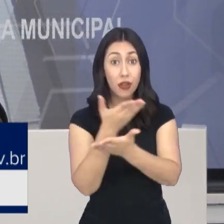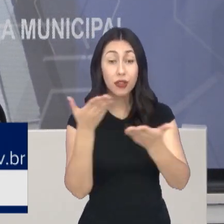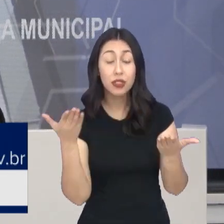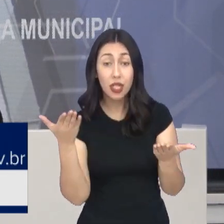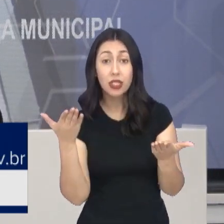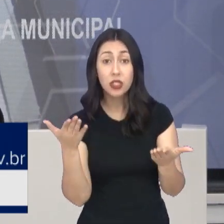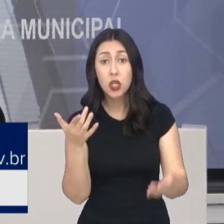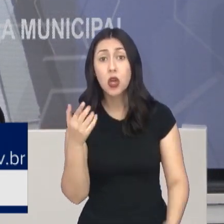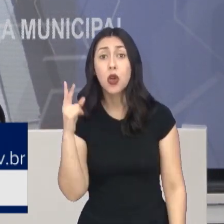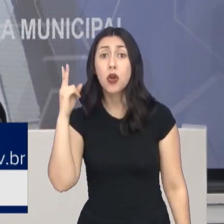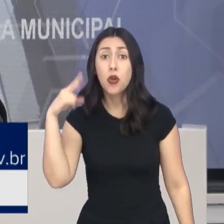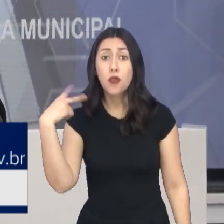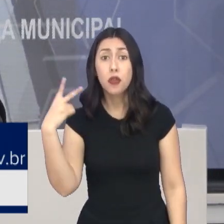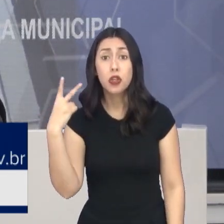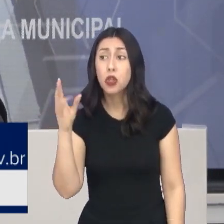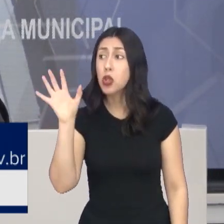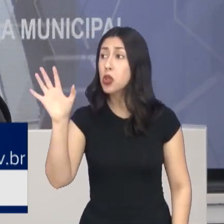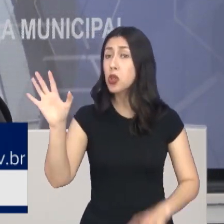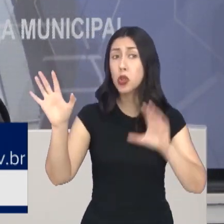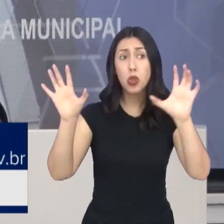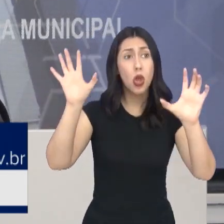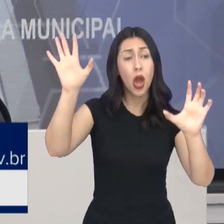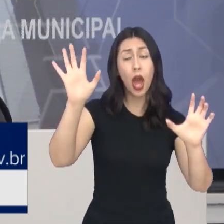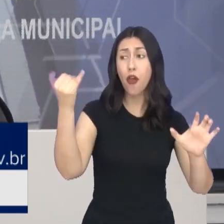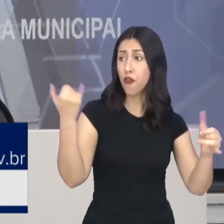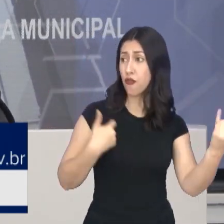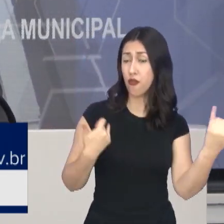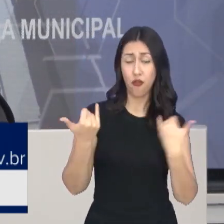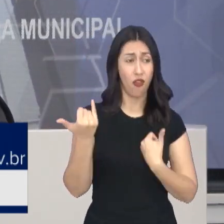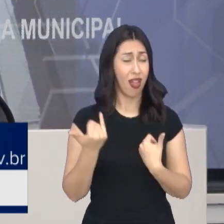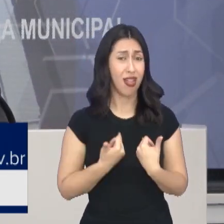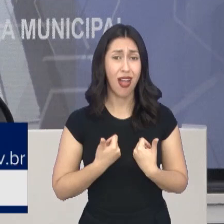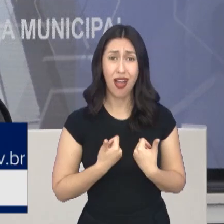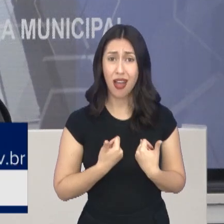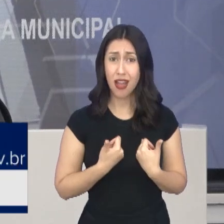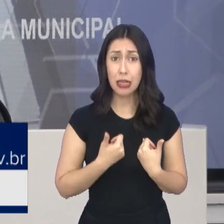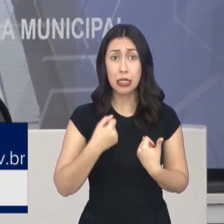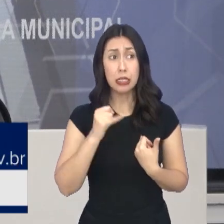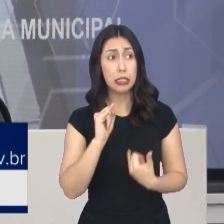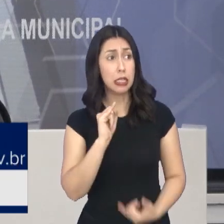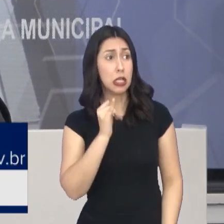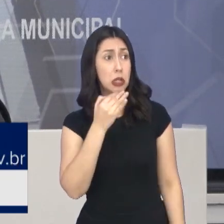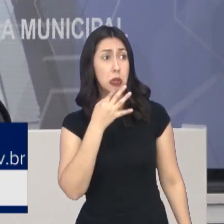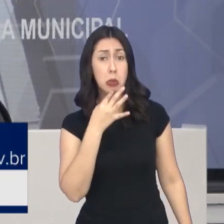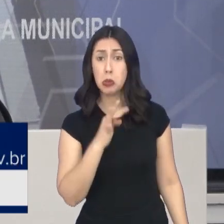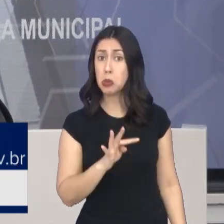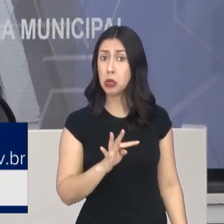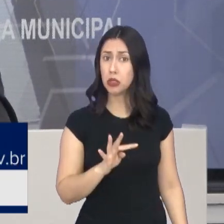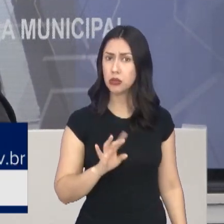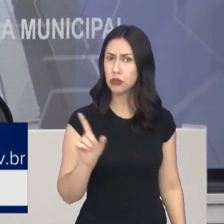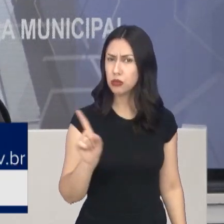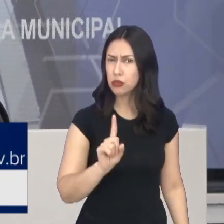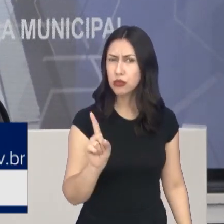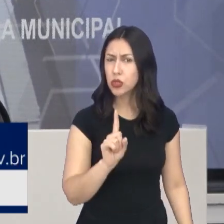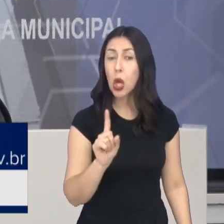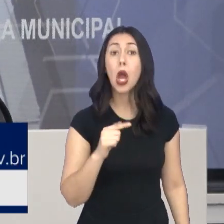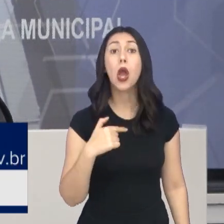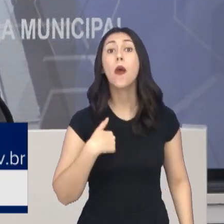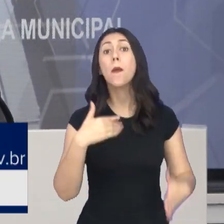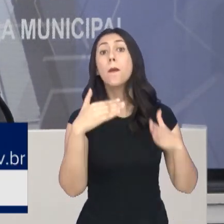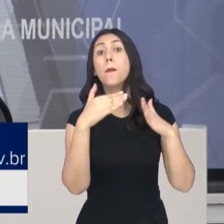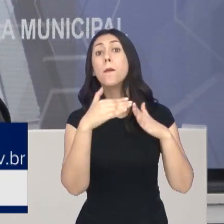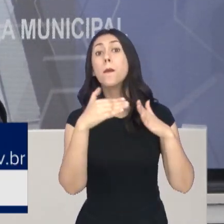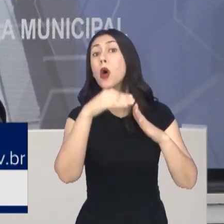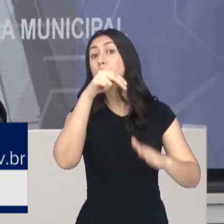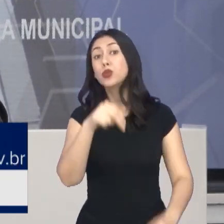para que um vereador de outra região não venha falar da nossa região sem conhecimento de causa. Eu sou morador da